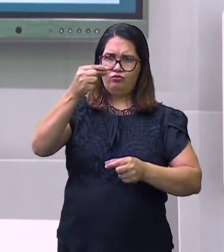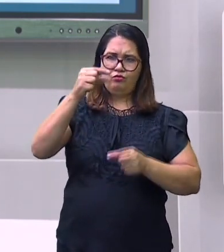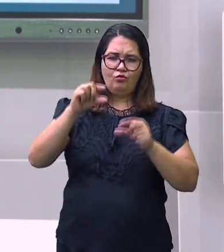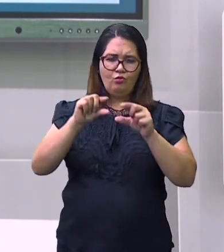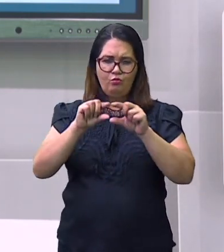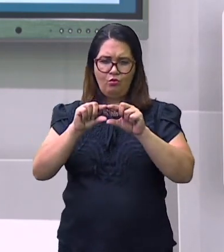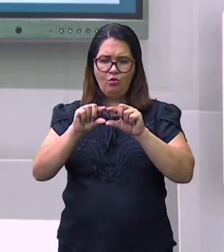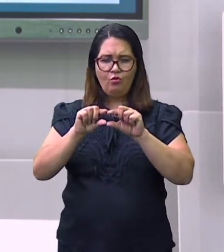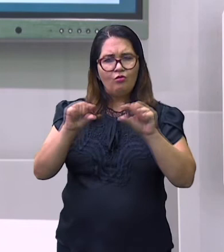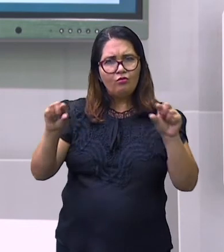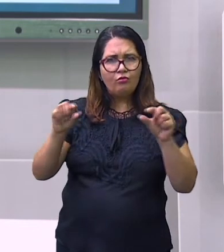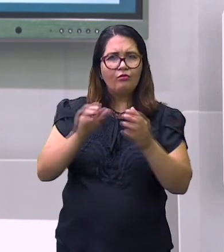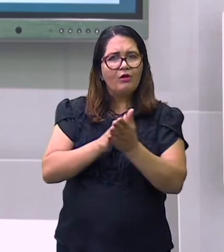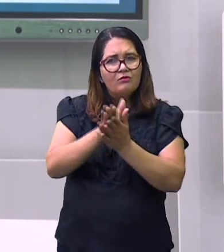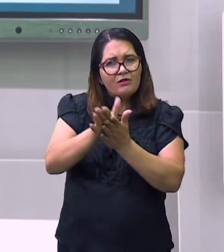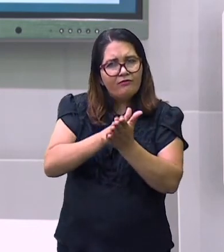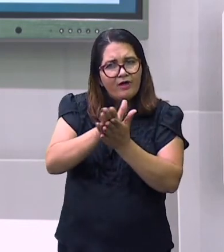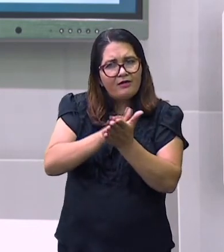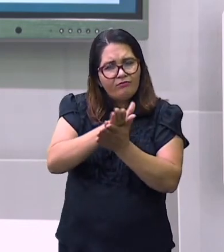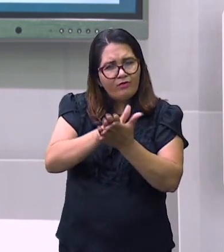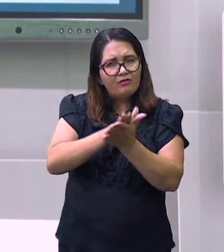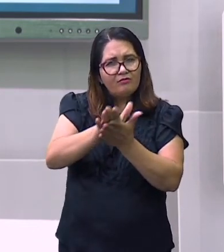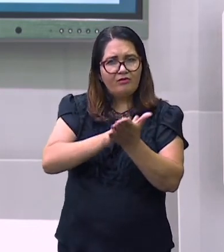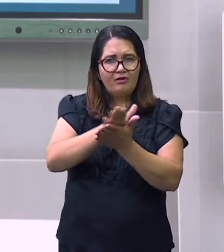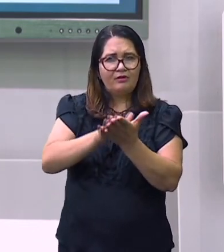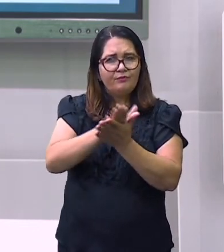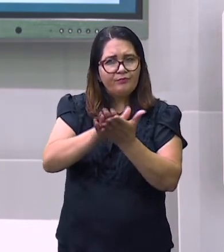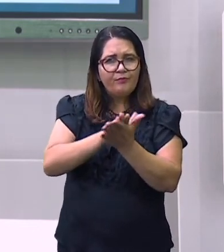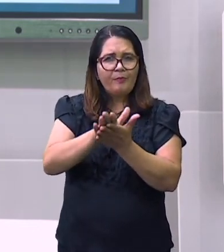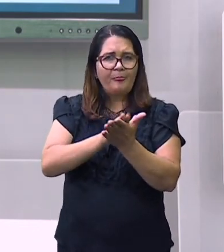fazendo algo redondo,